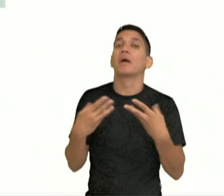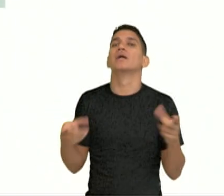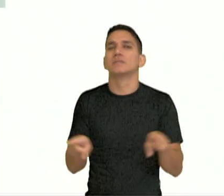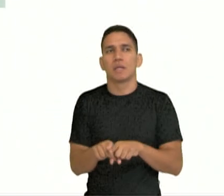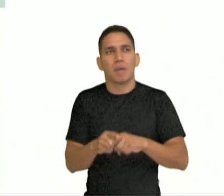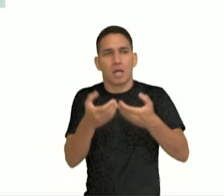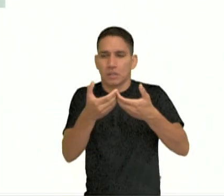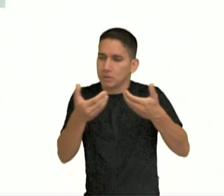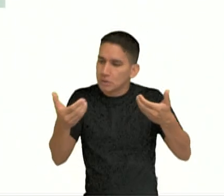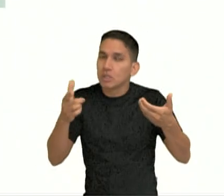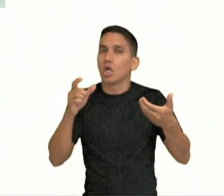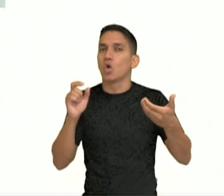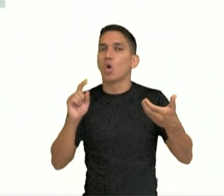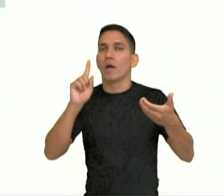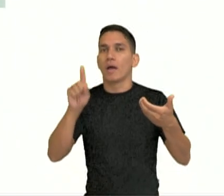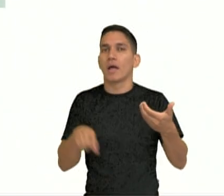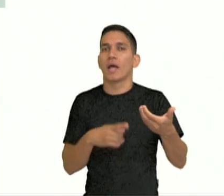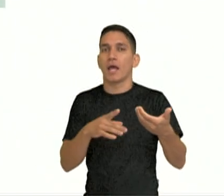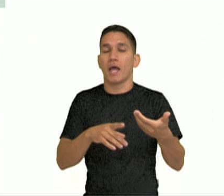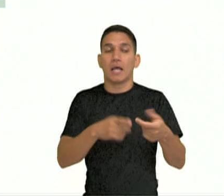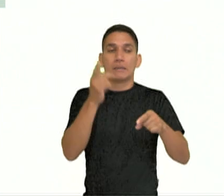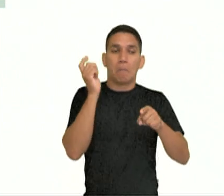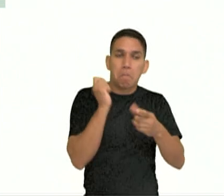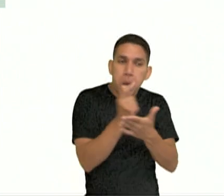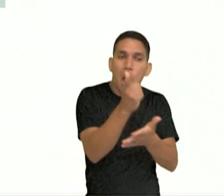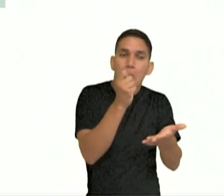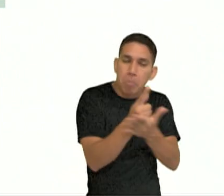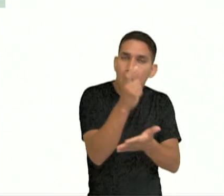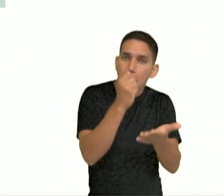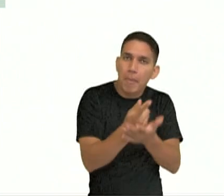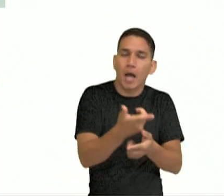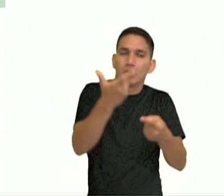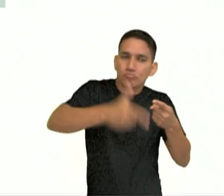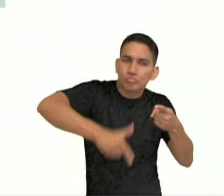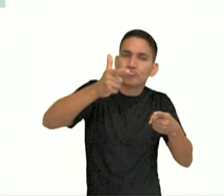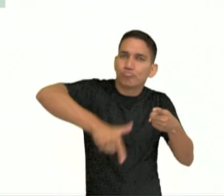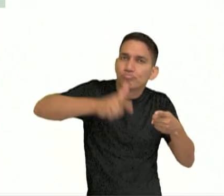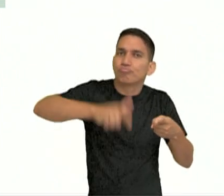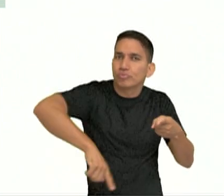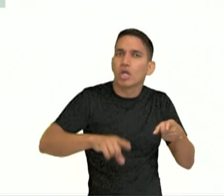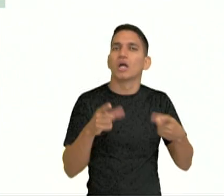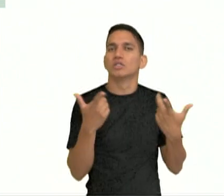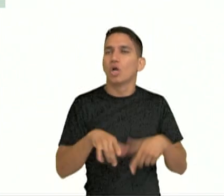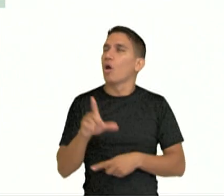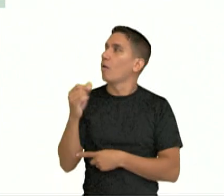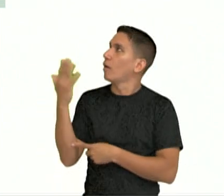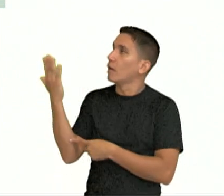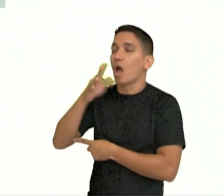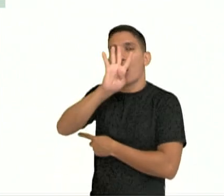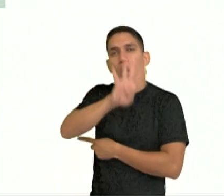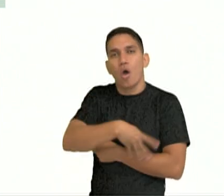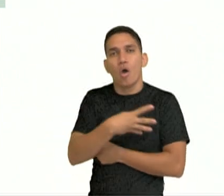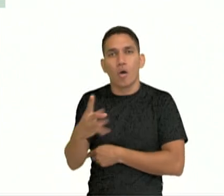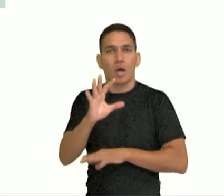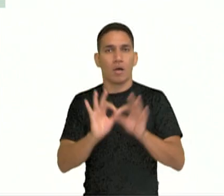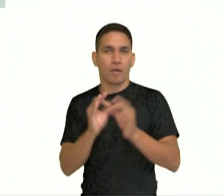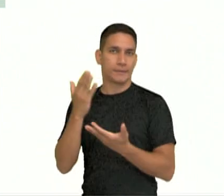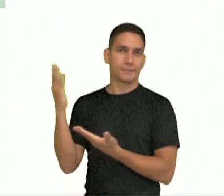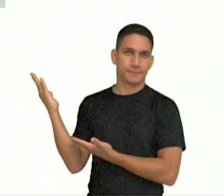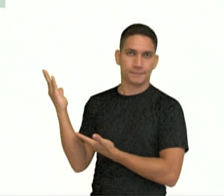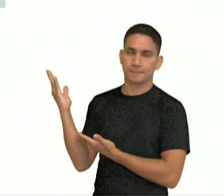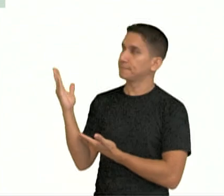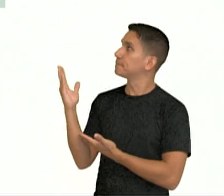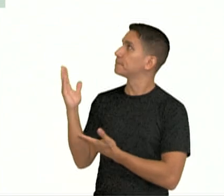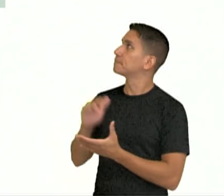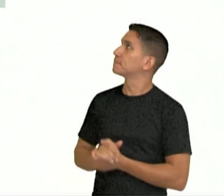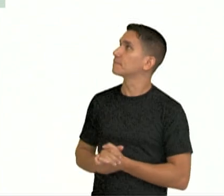separar das despesas que são fixas e das despesas variáveis e organizar na forma de uma tabela. Aqui nós temos na tabela,